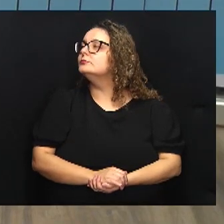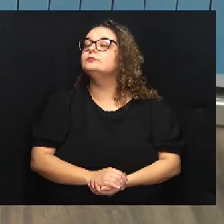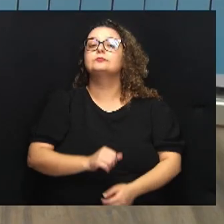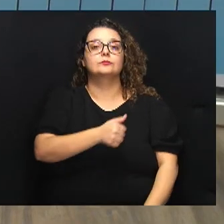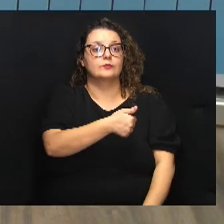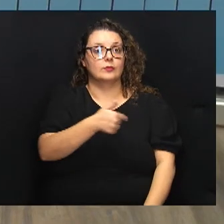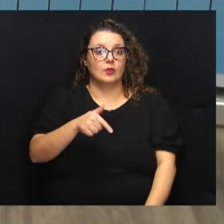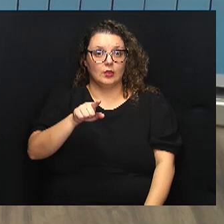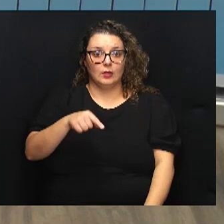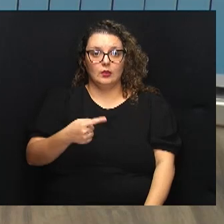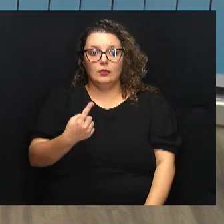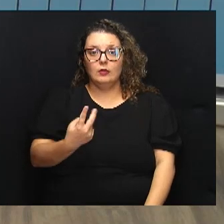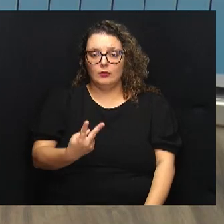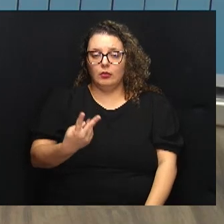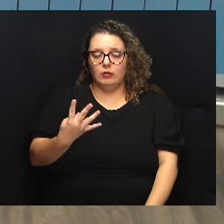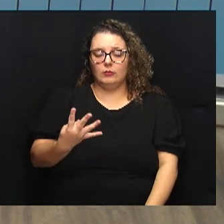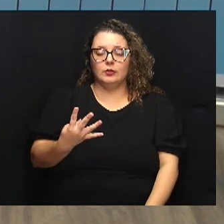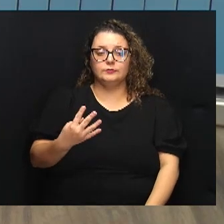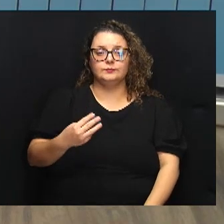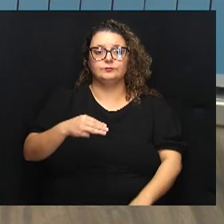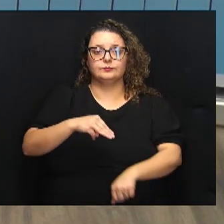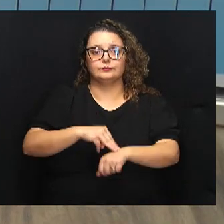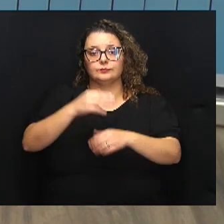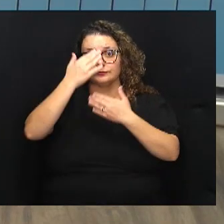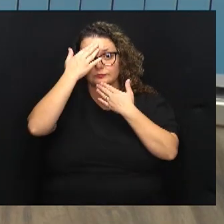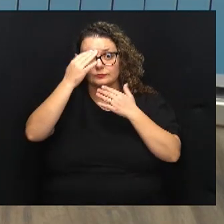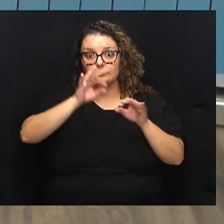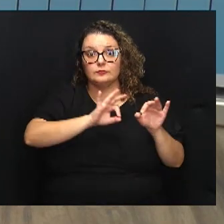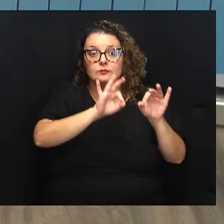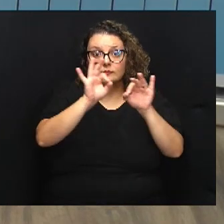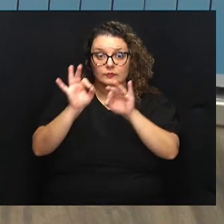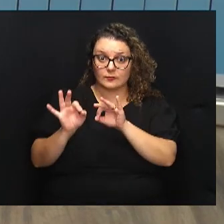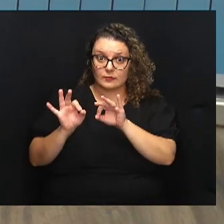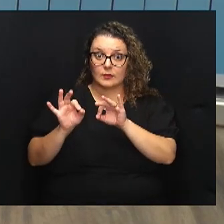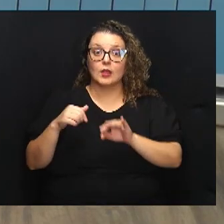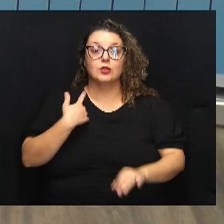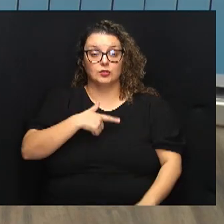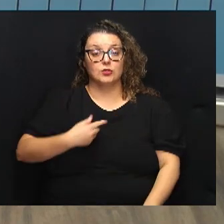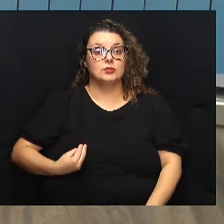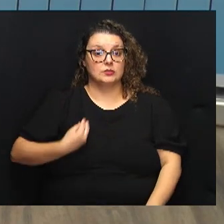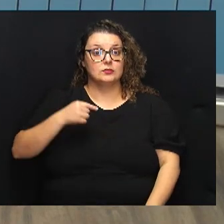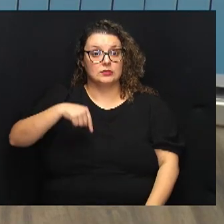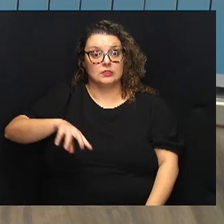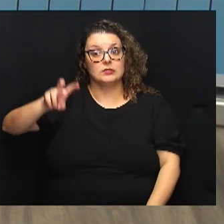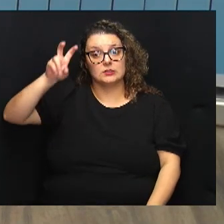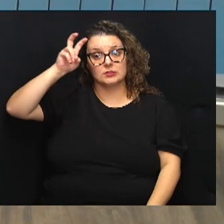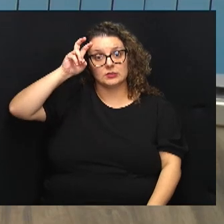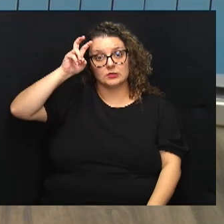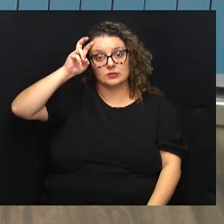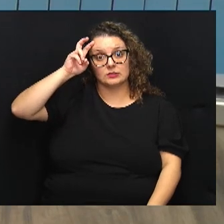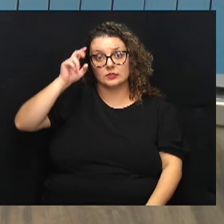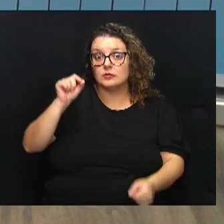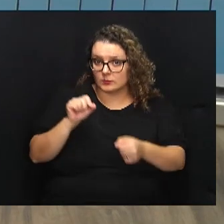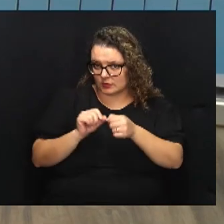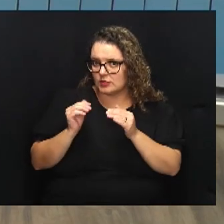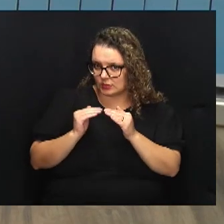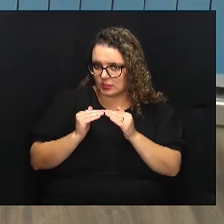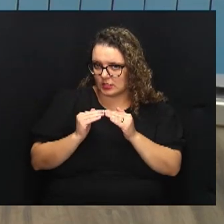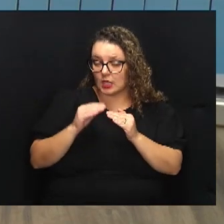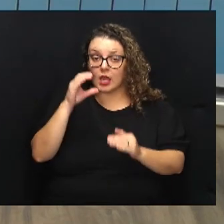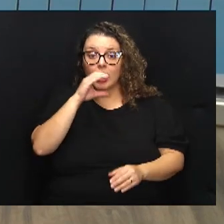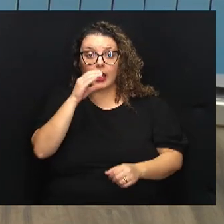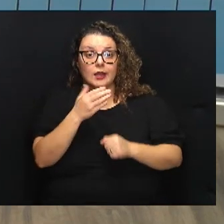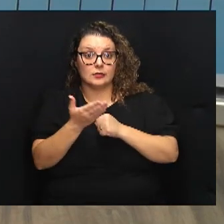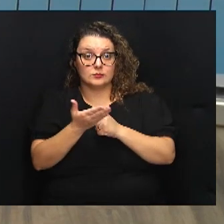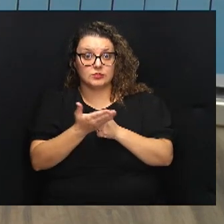12:00 mais 24 minutos. Muito obrigado pela sua companhia, pela sua audiência. Estamos ao vivo nesta quinta-feira. Vamos fazer o seguinte: